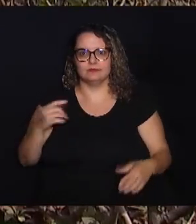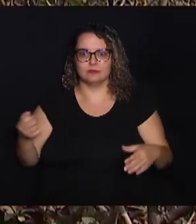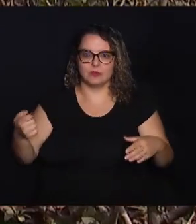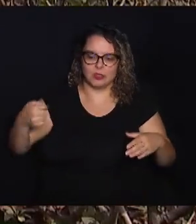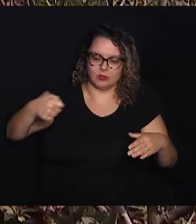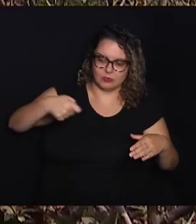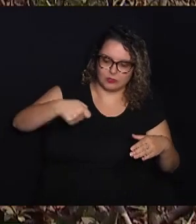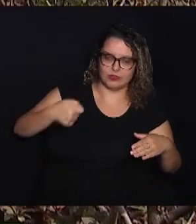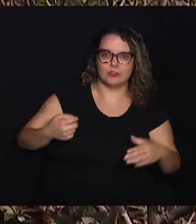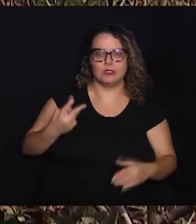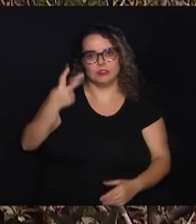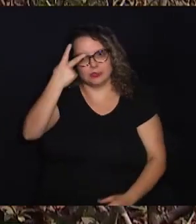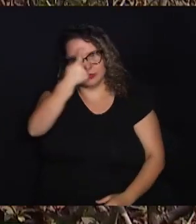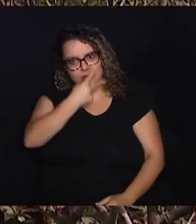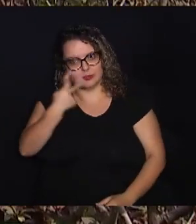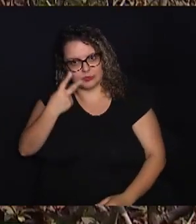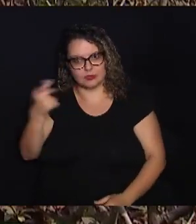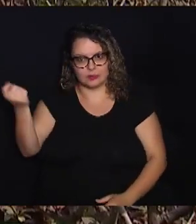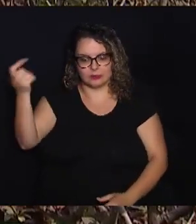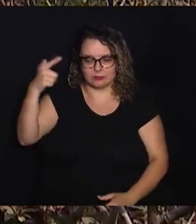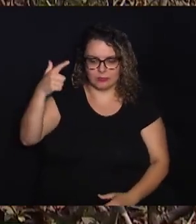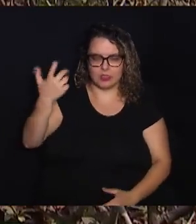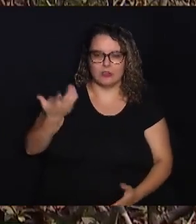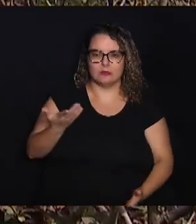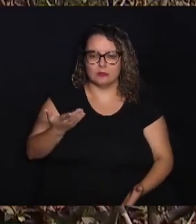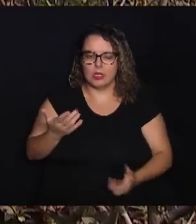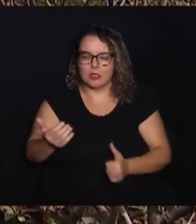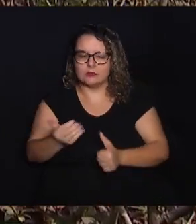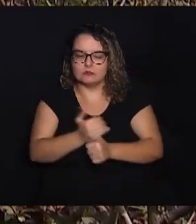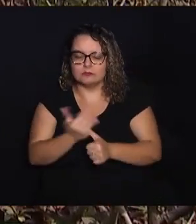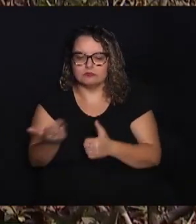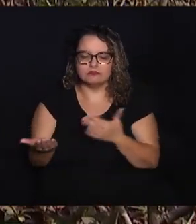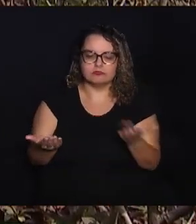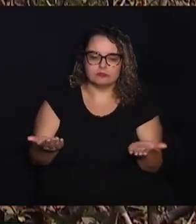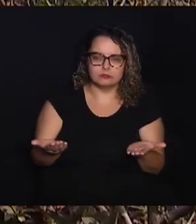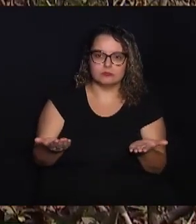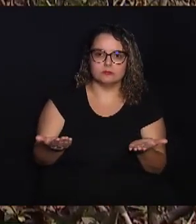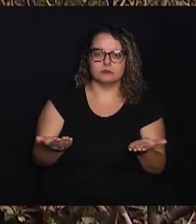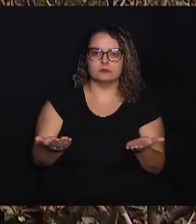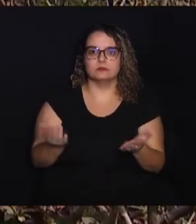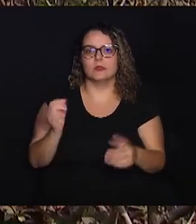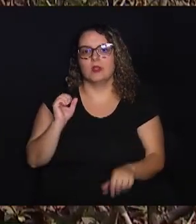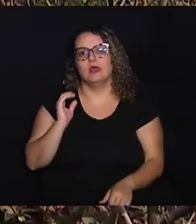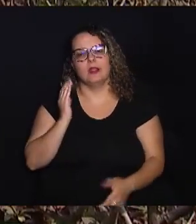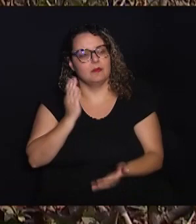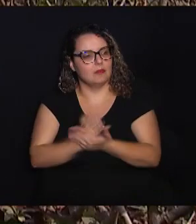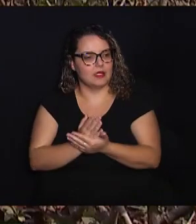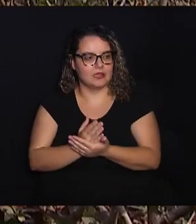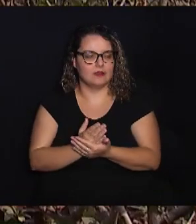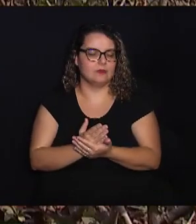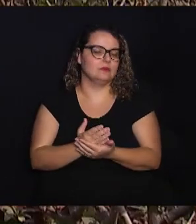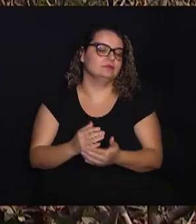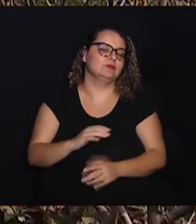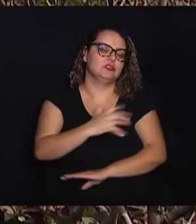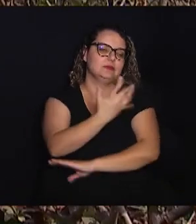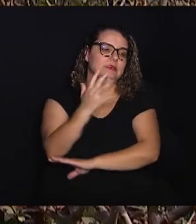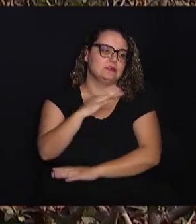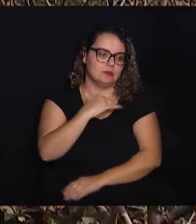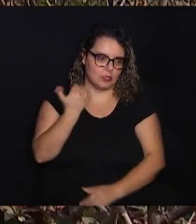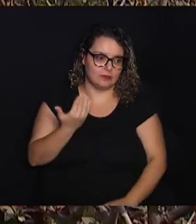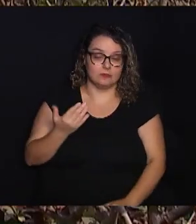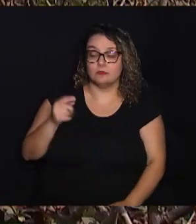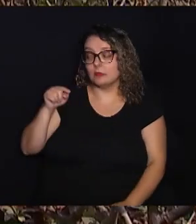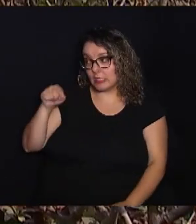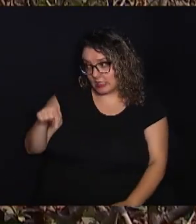horas de sol. Quando eu comecei a dominar esses 2 fatores, parei de perder plantas. Mas ainda aí